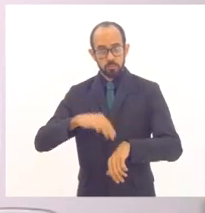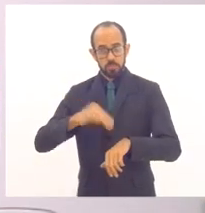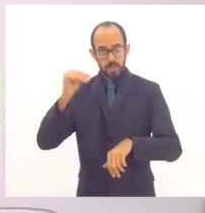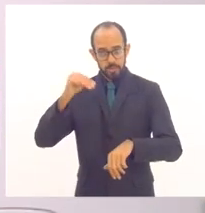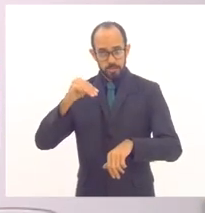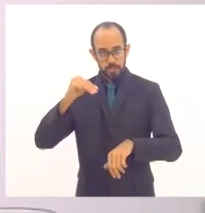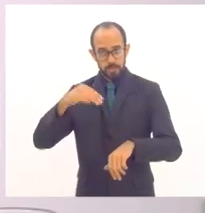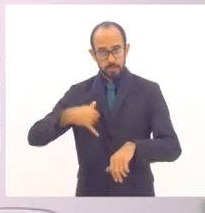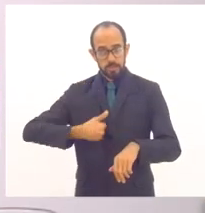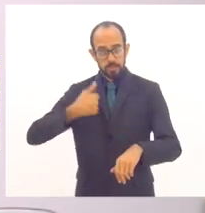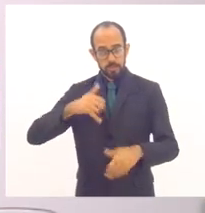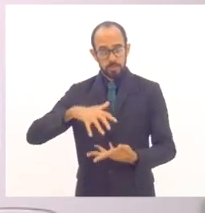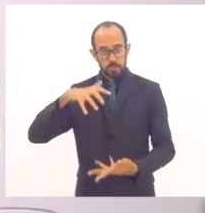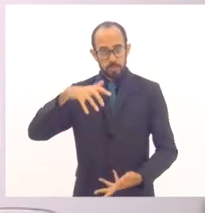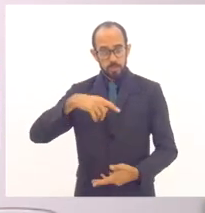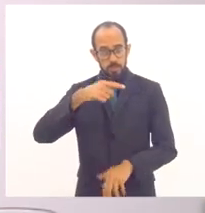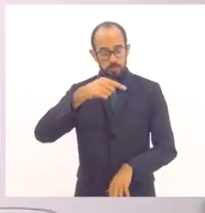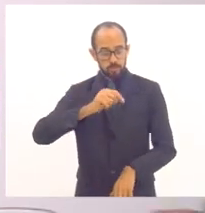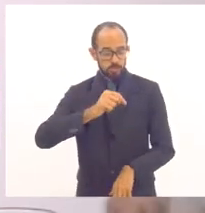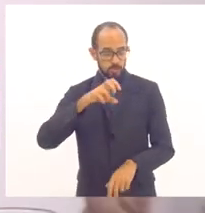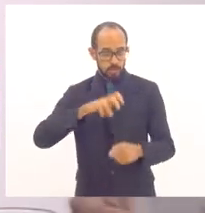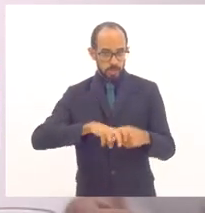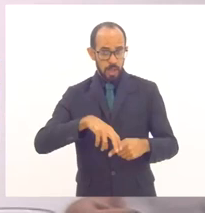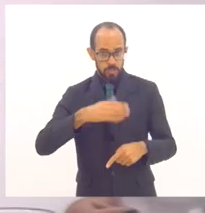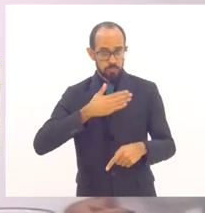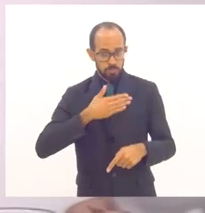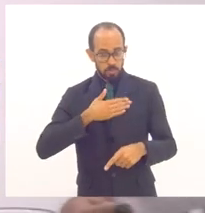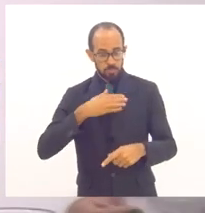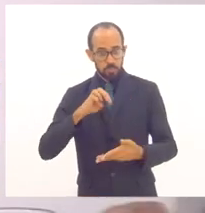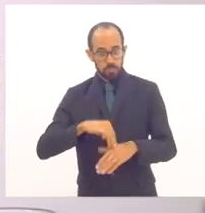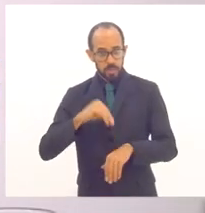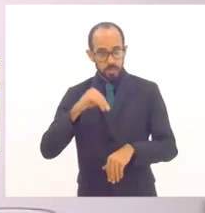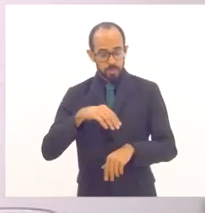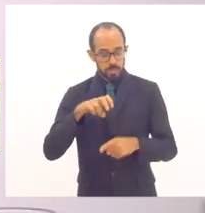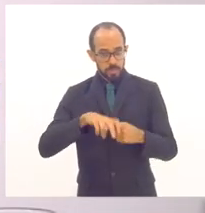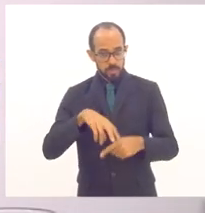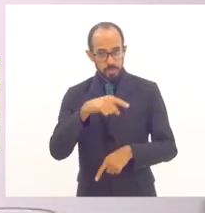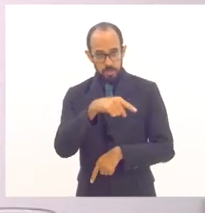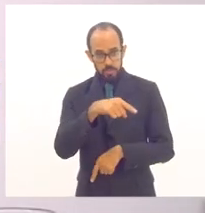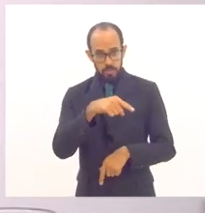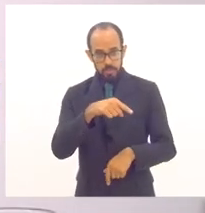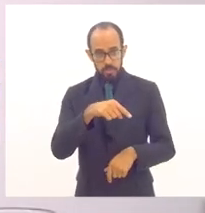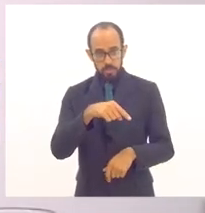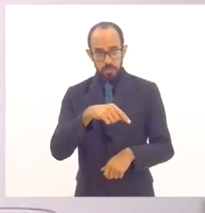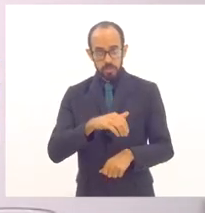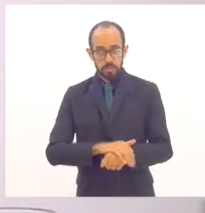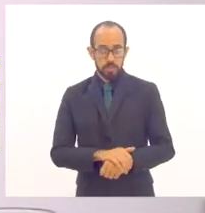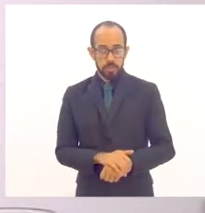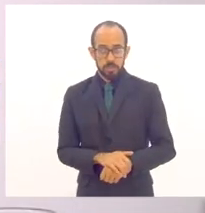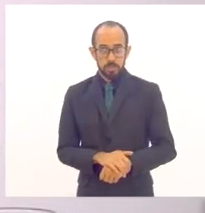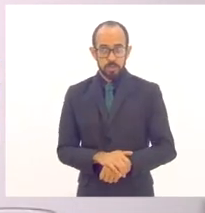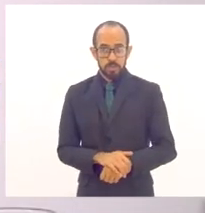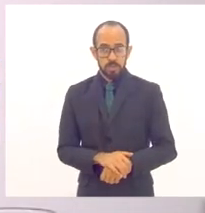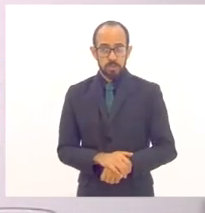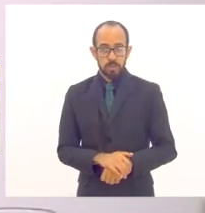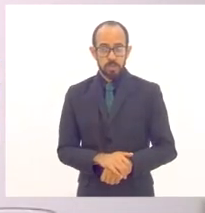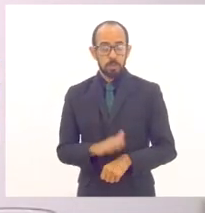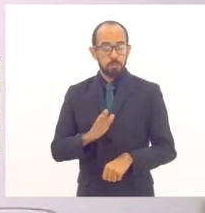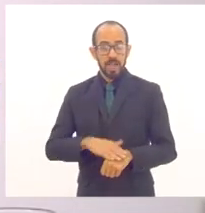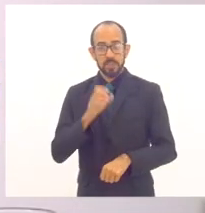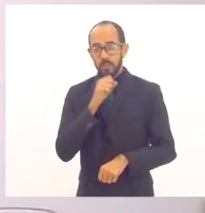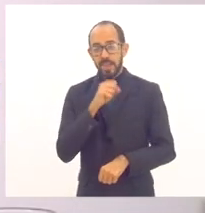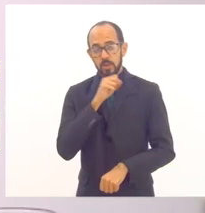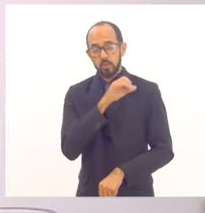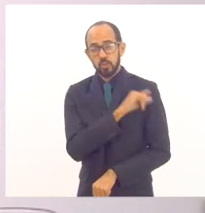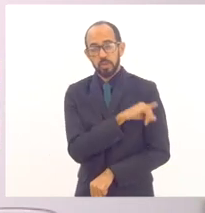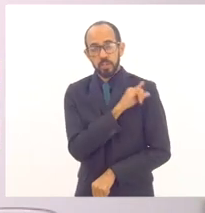velhos, que o meu mestre está ali sentado e é um dos mais velhos do Rio. E a gente está discutindo sobre isso.